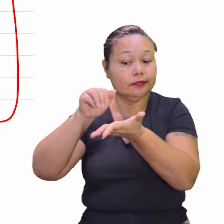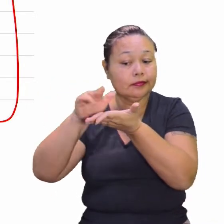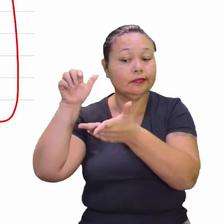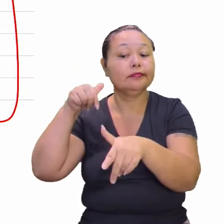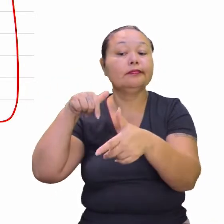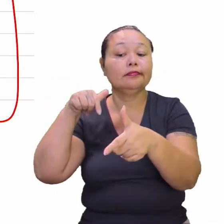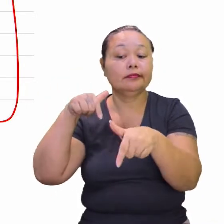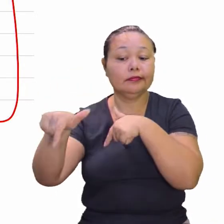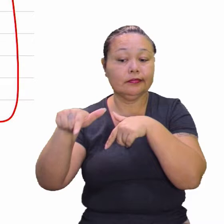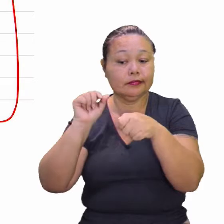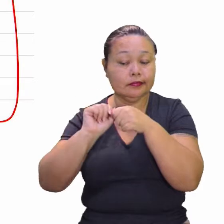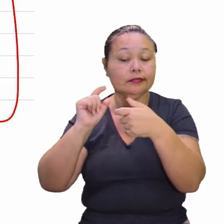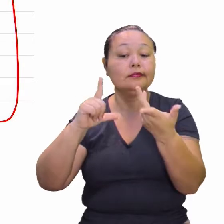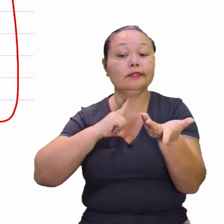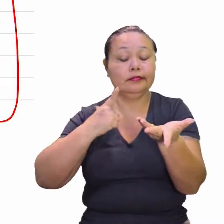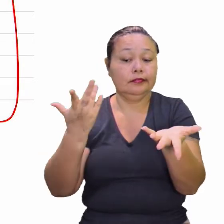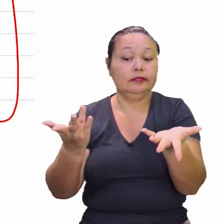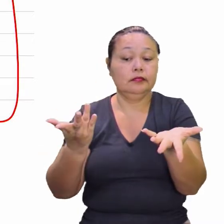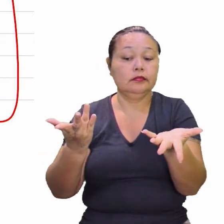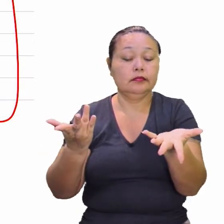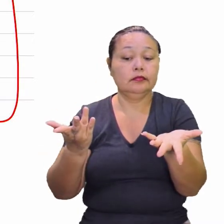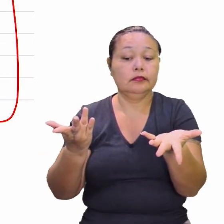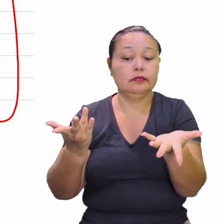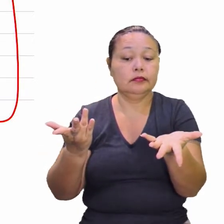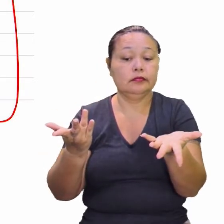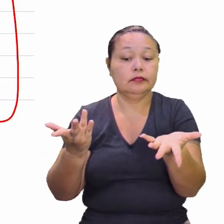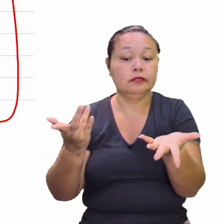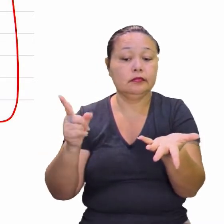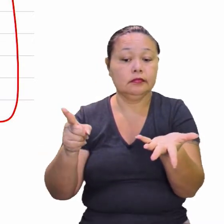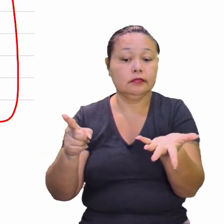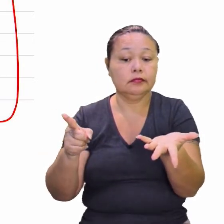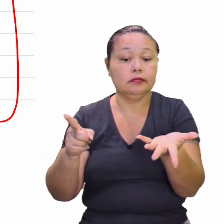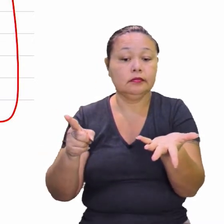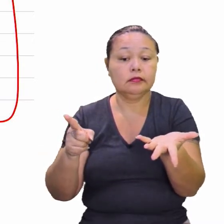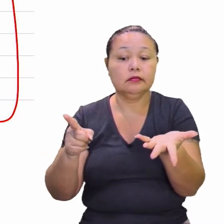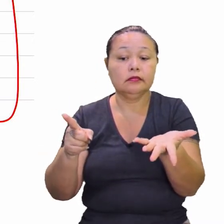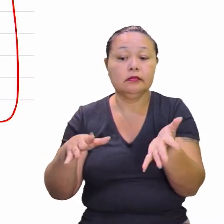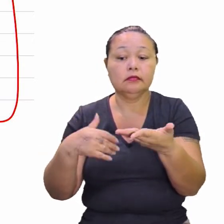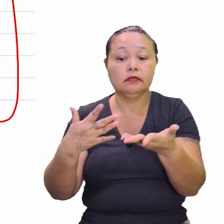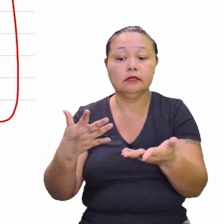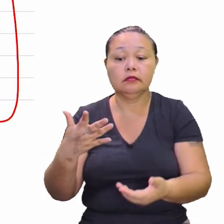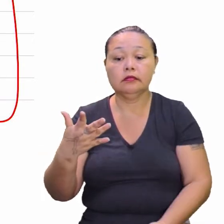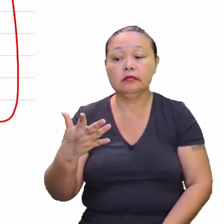Exato. Então, o desemprego não é algo que